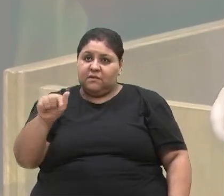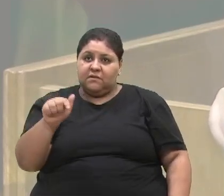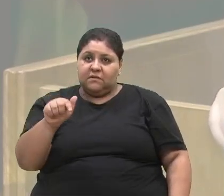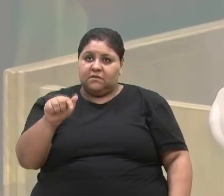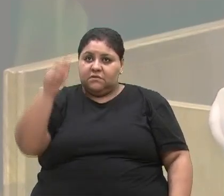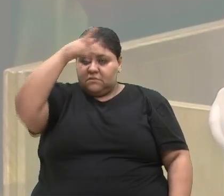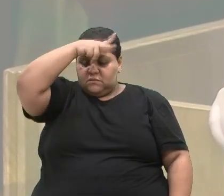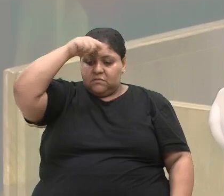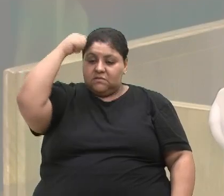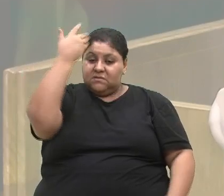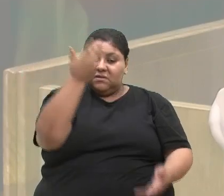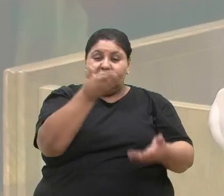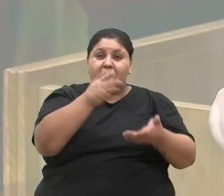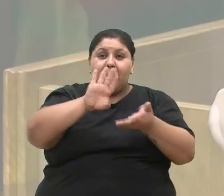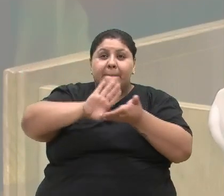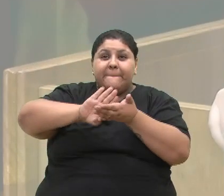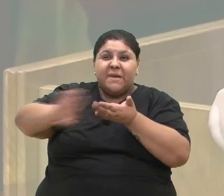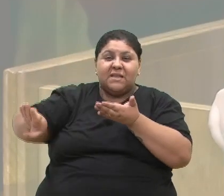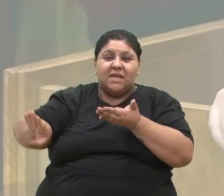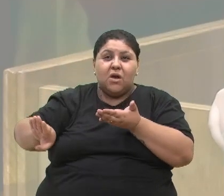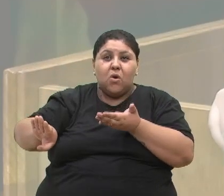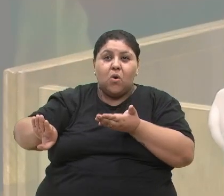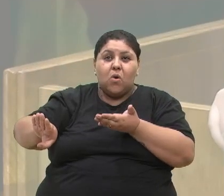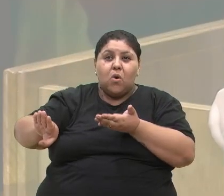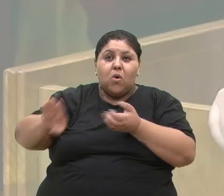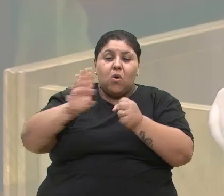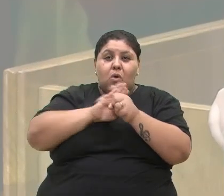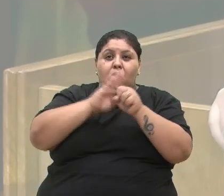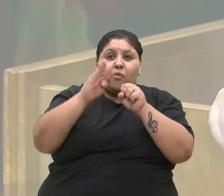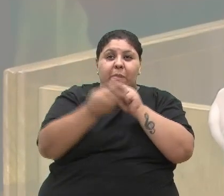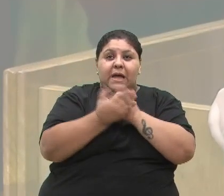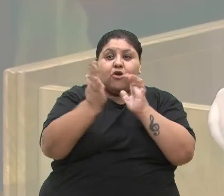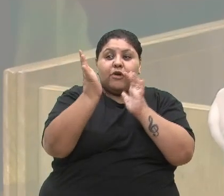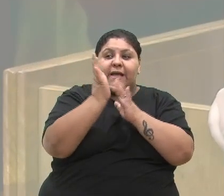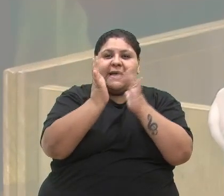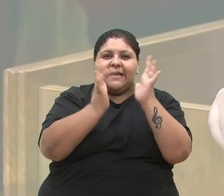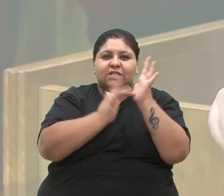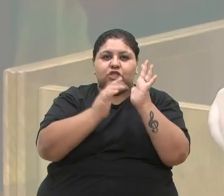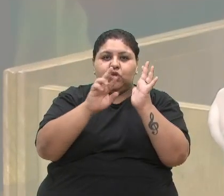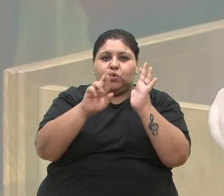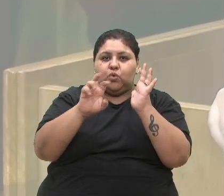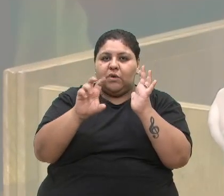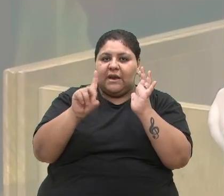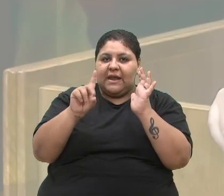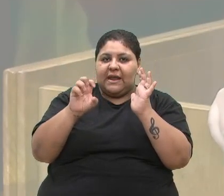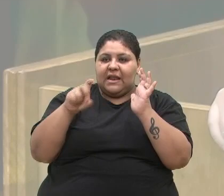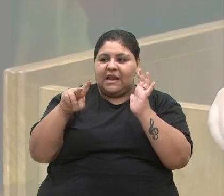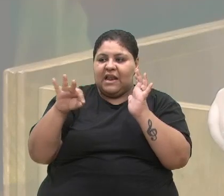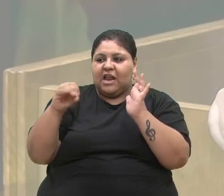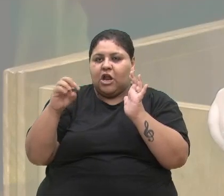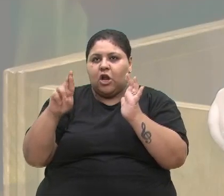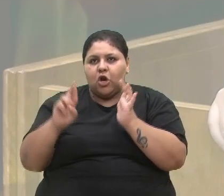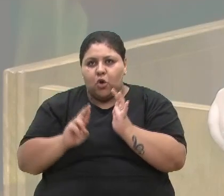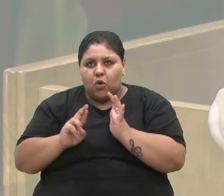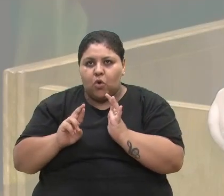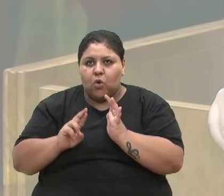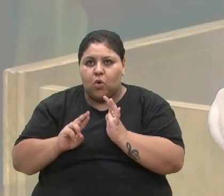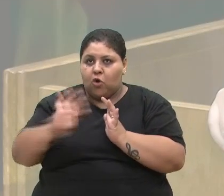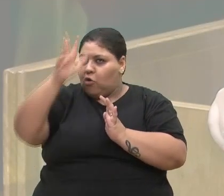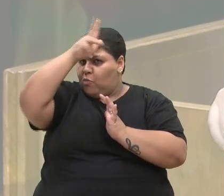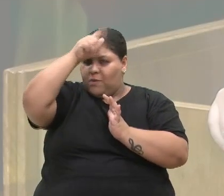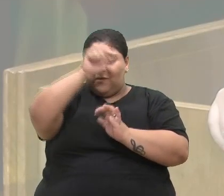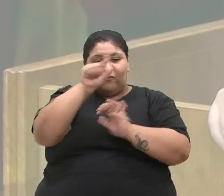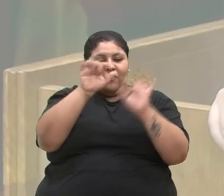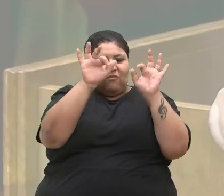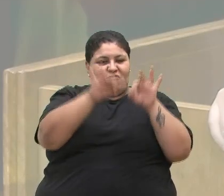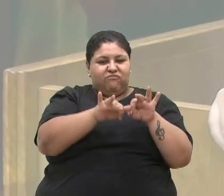perdeu no bairro Cristo Redentor, que era para pavimentar uma rua. E como o município não terminou o plano